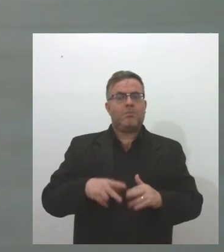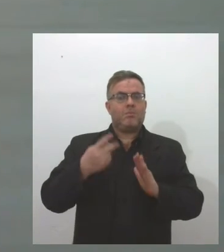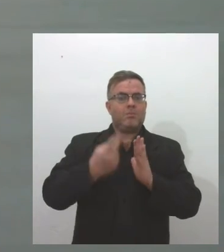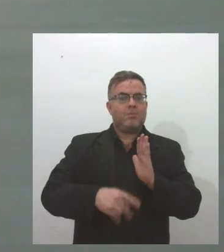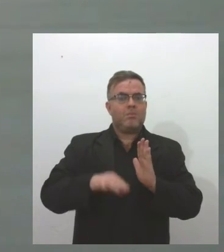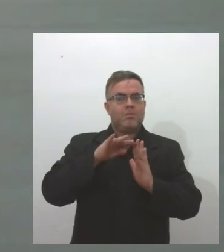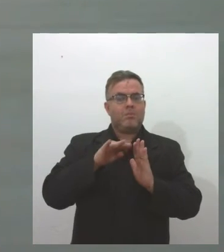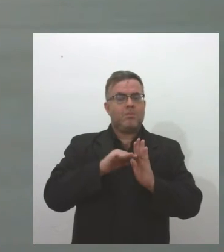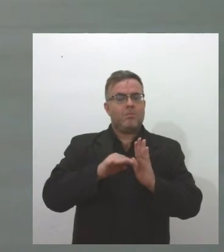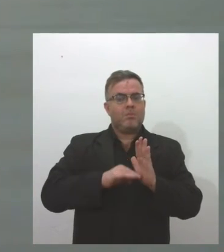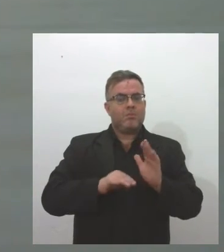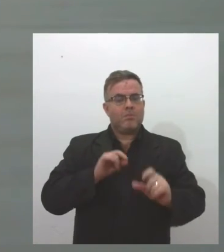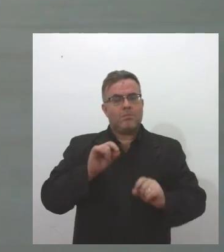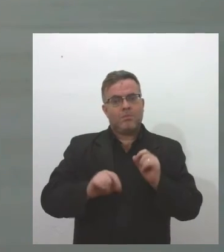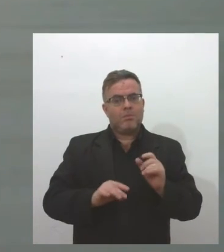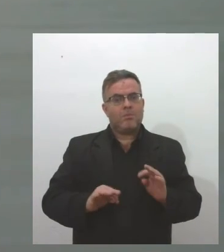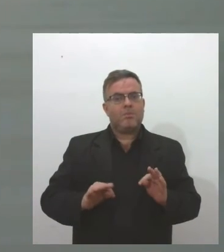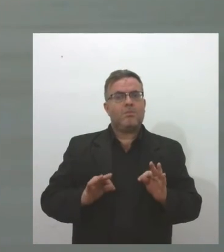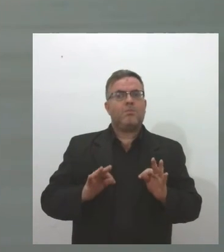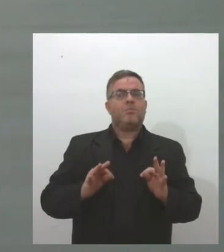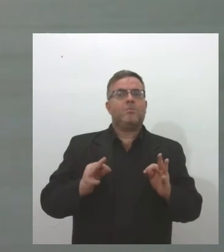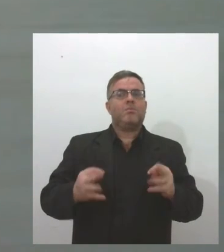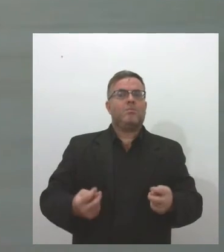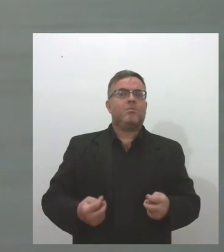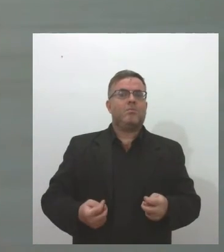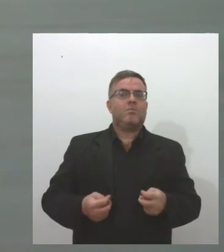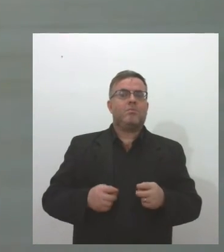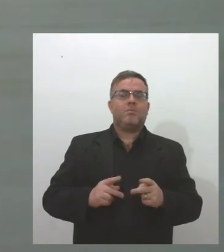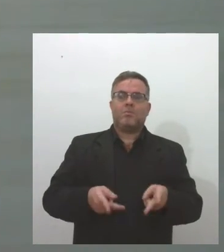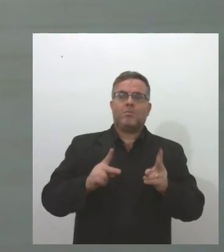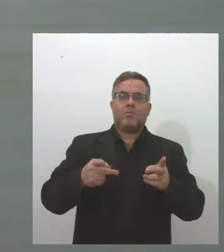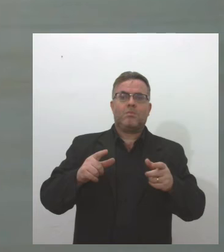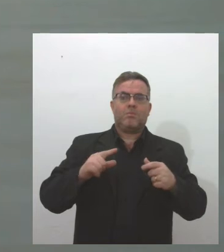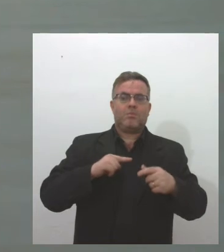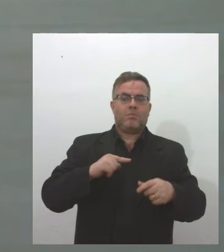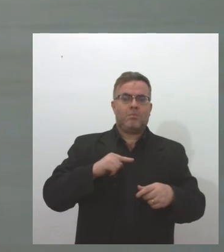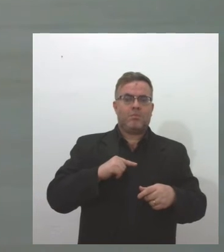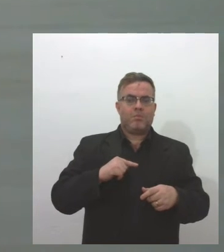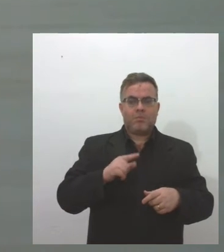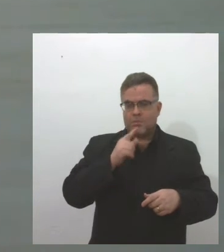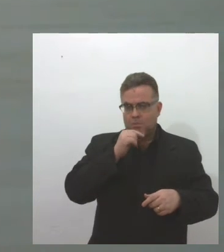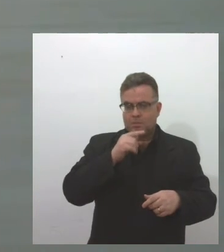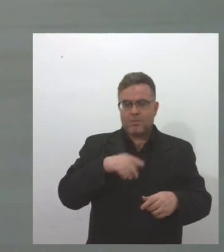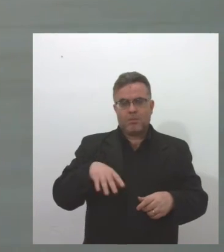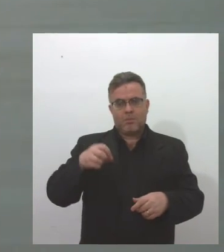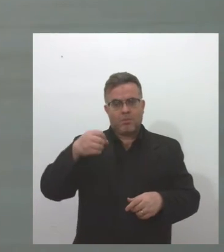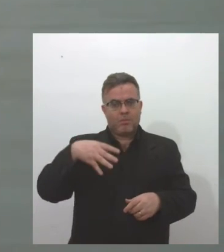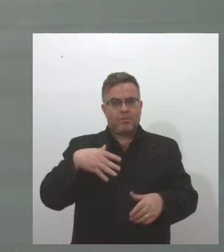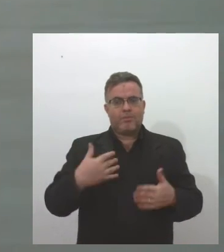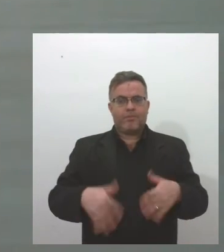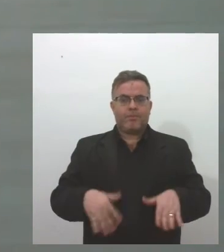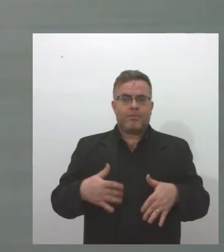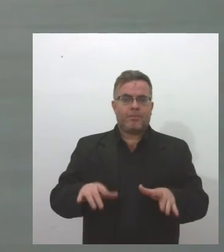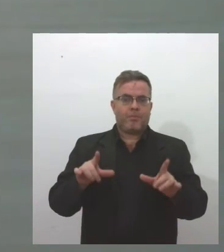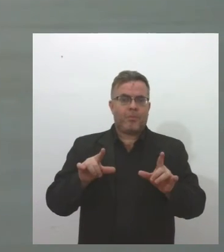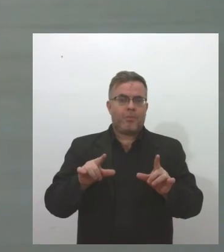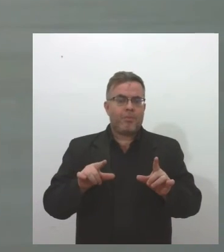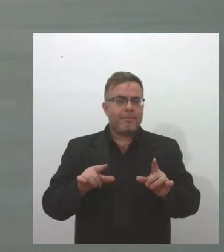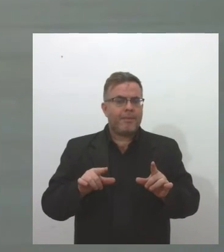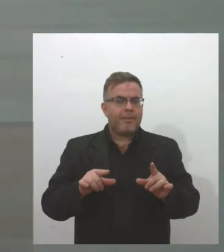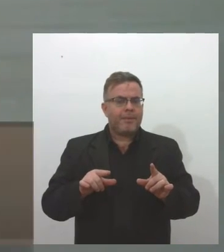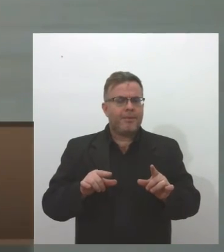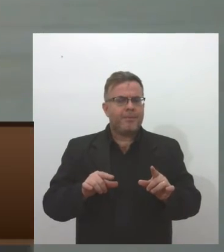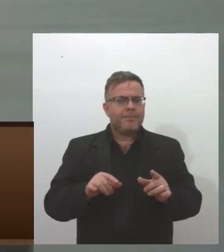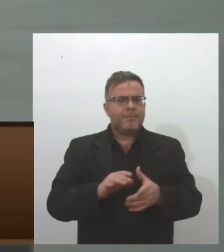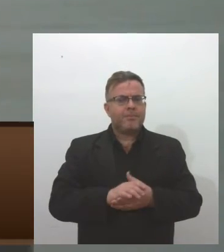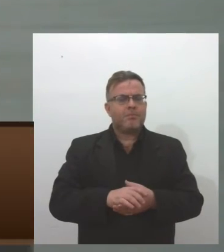em frases e folders, né, que estarão dispostos nas tarifas de água ou luz. Um dos objetivos é incentivar a